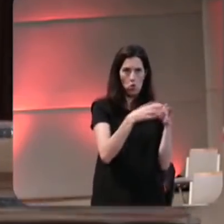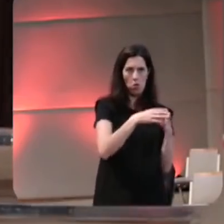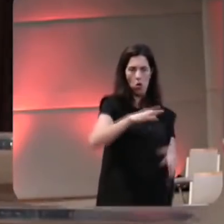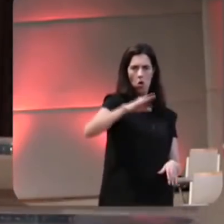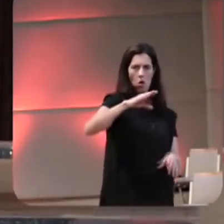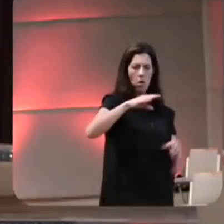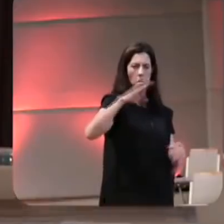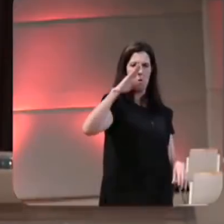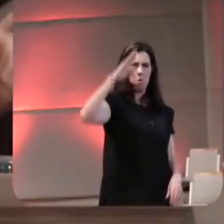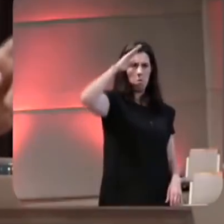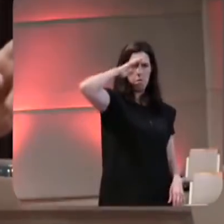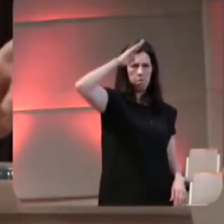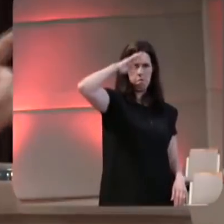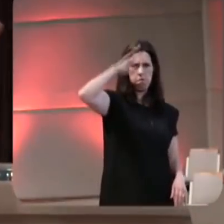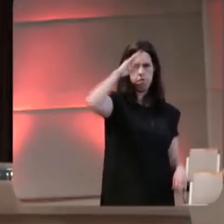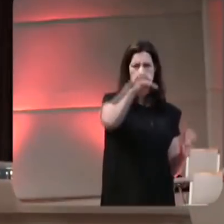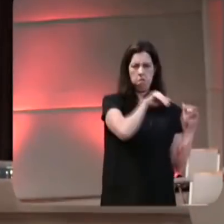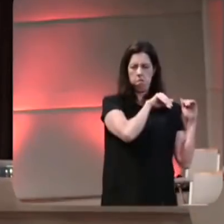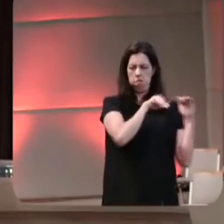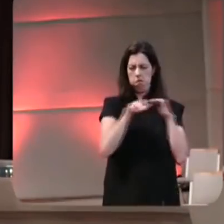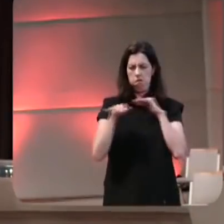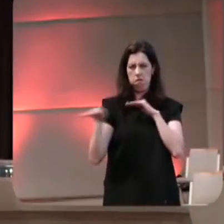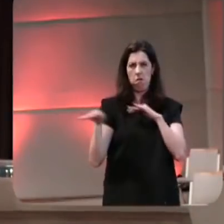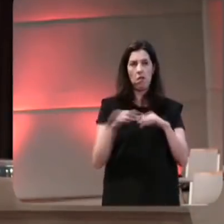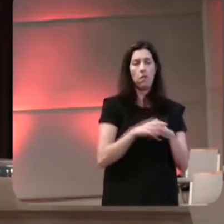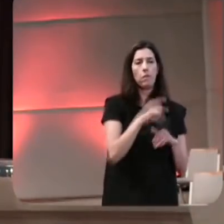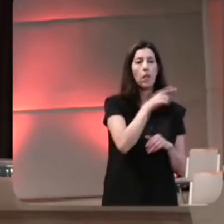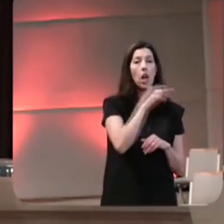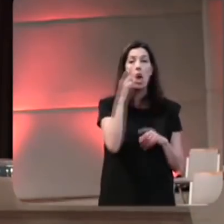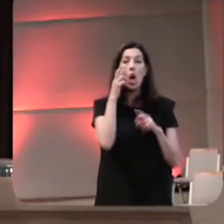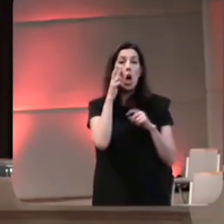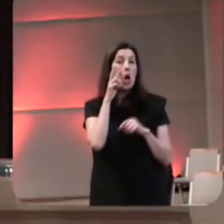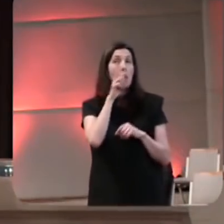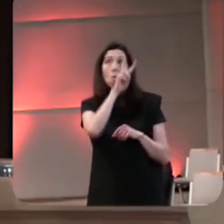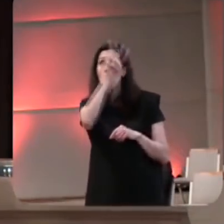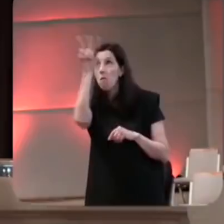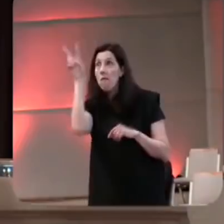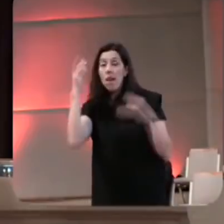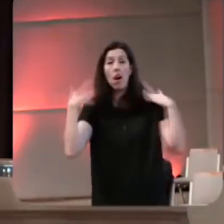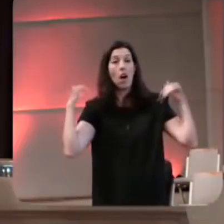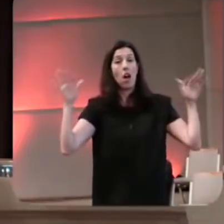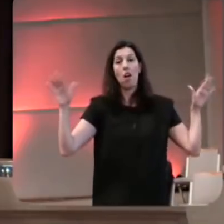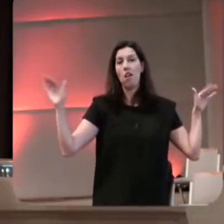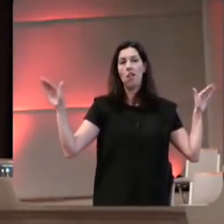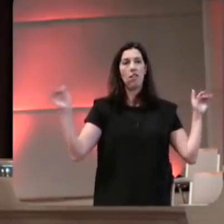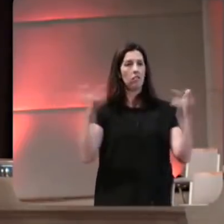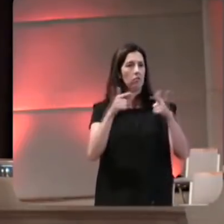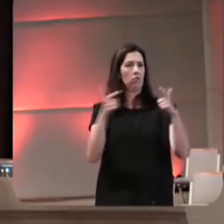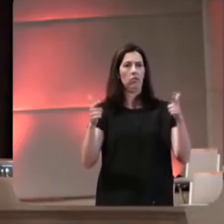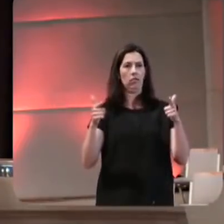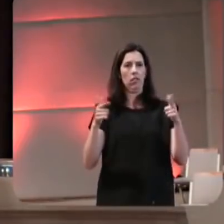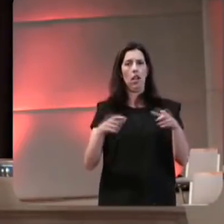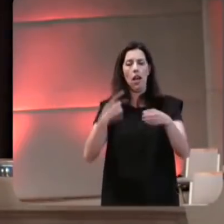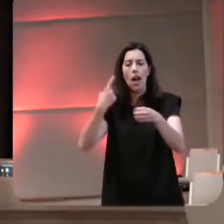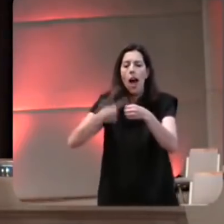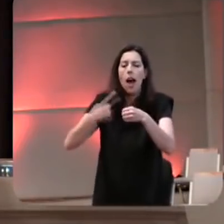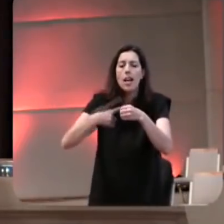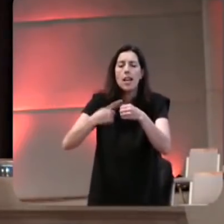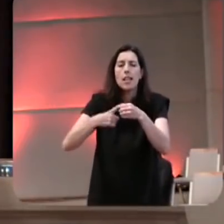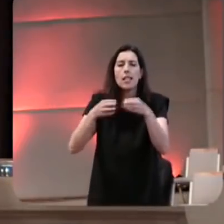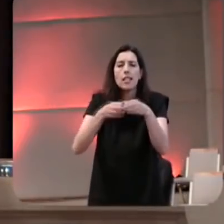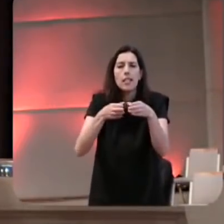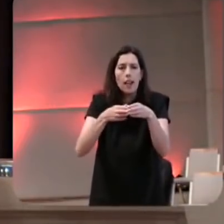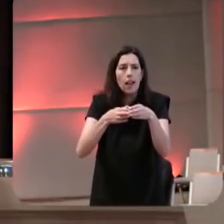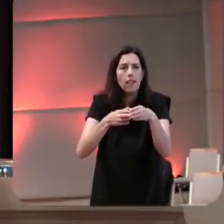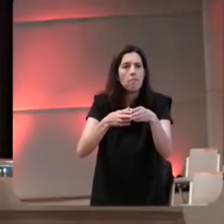viram os anjos do Senhor. Os habitantes da cidade de Dotã não viram os